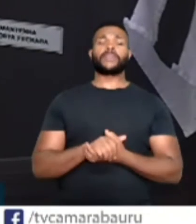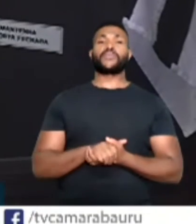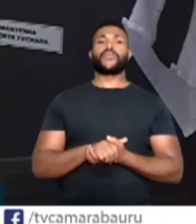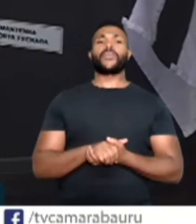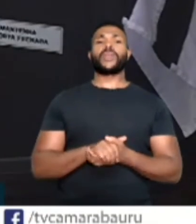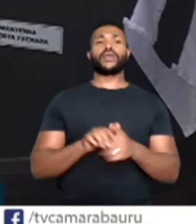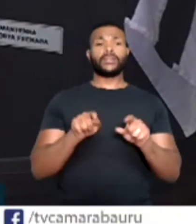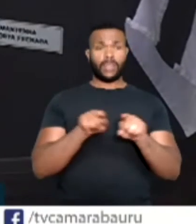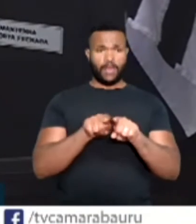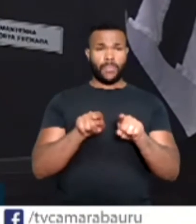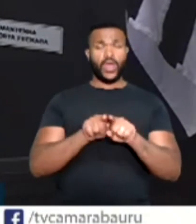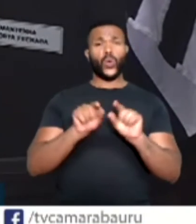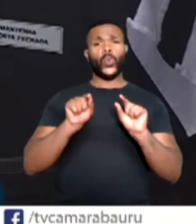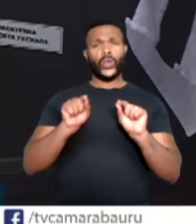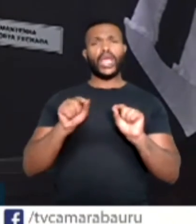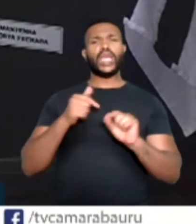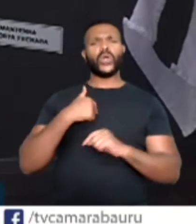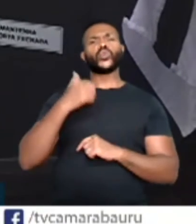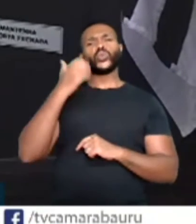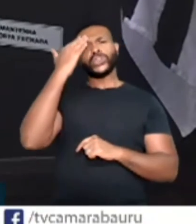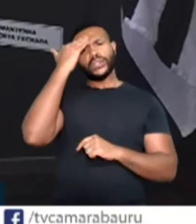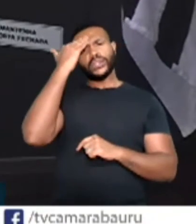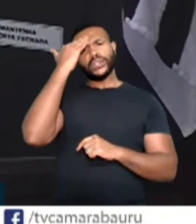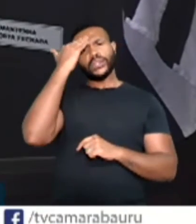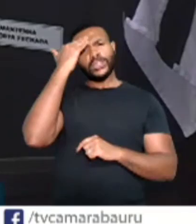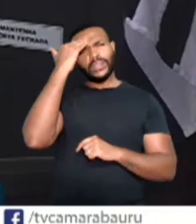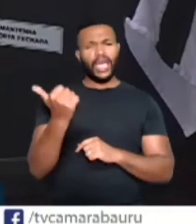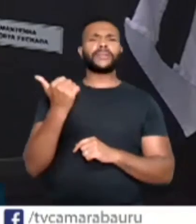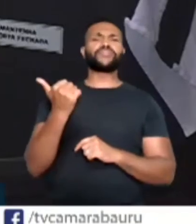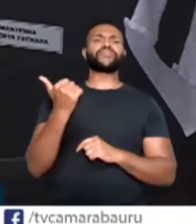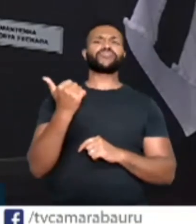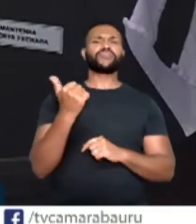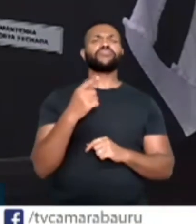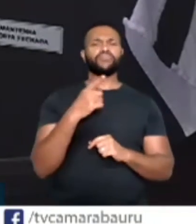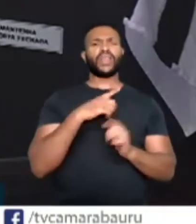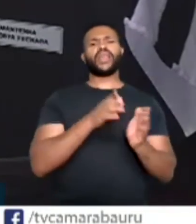tenho convicção de que ele tem etapas. Muito obrigado, senhor presidente.